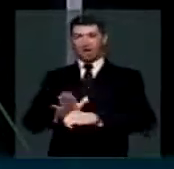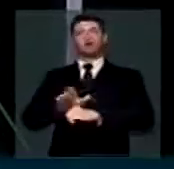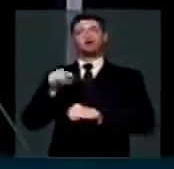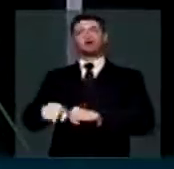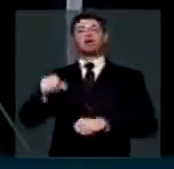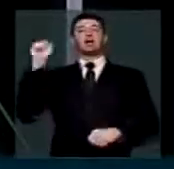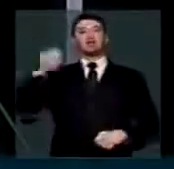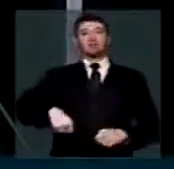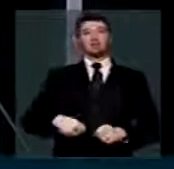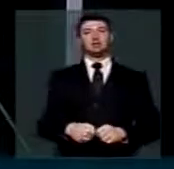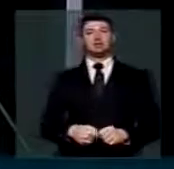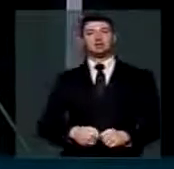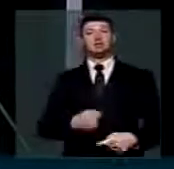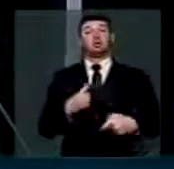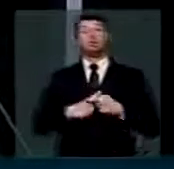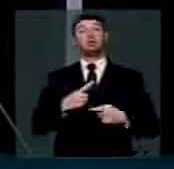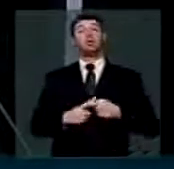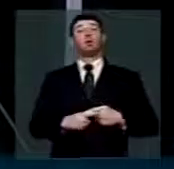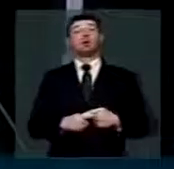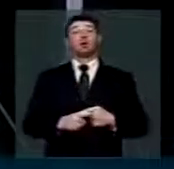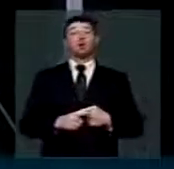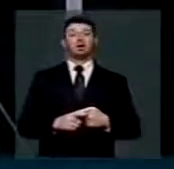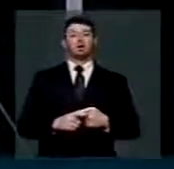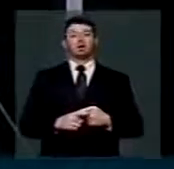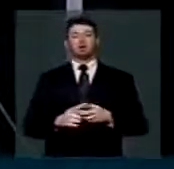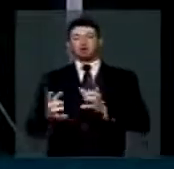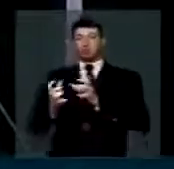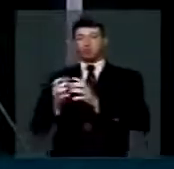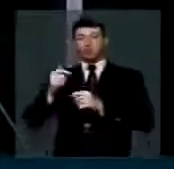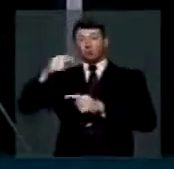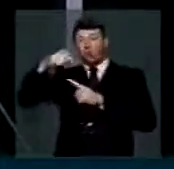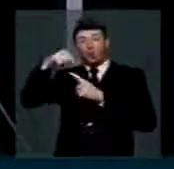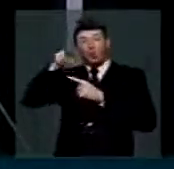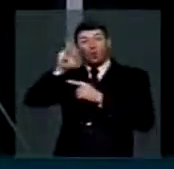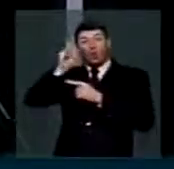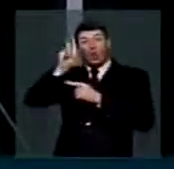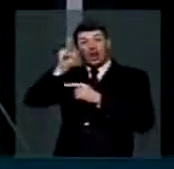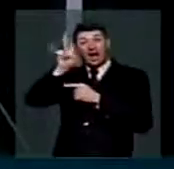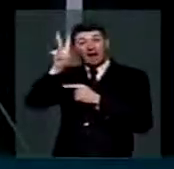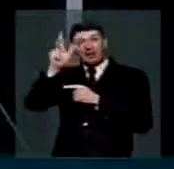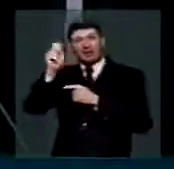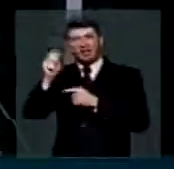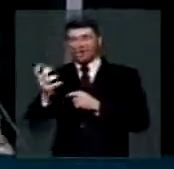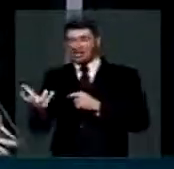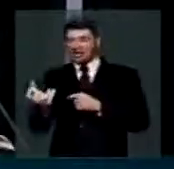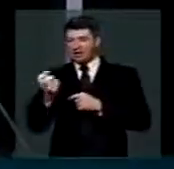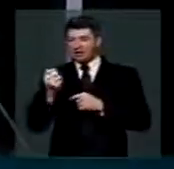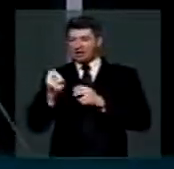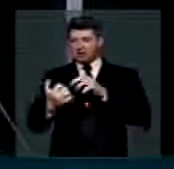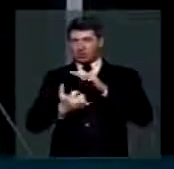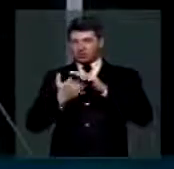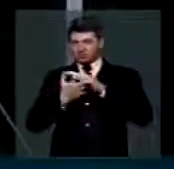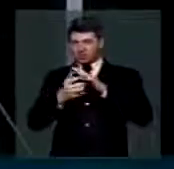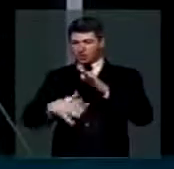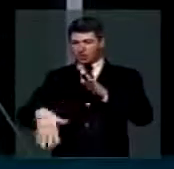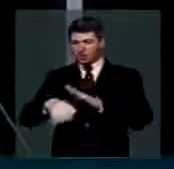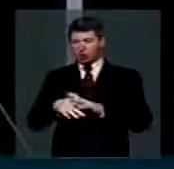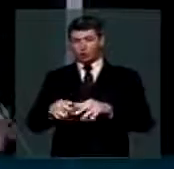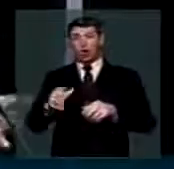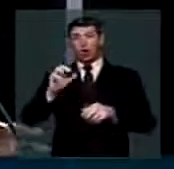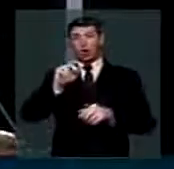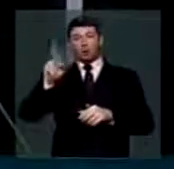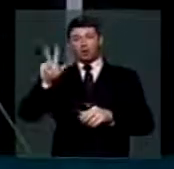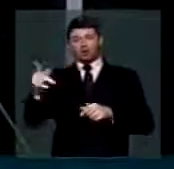Pelada, diante de uma quadrilha que se apoderou tanto da cooperativa dos